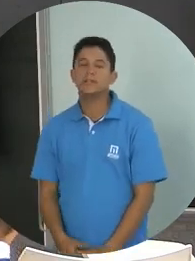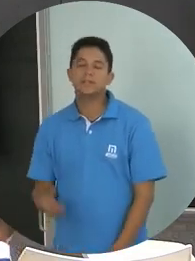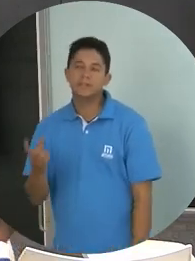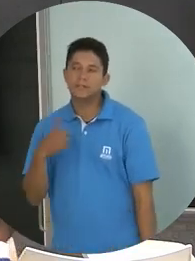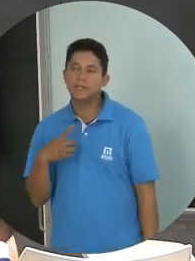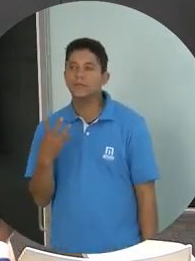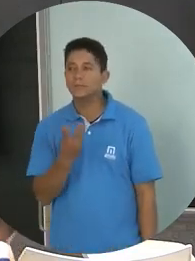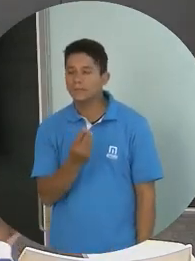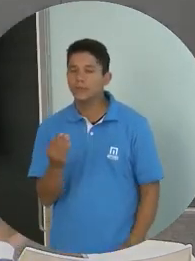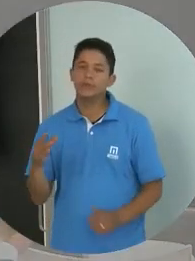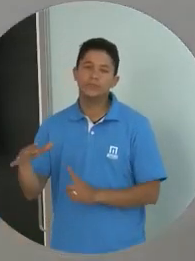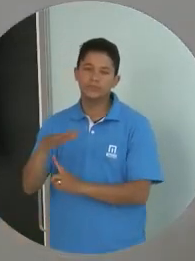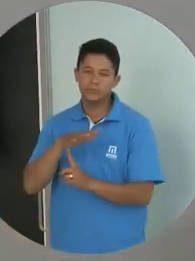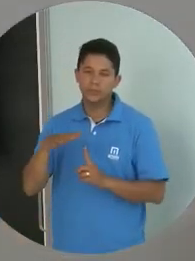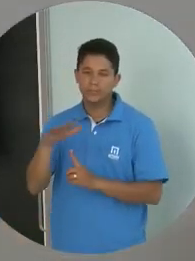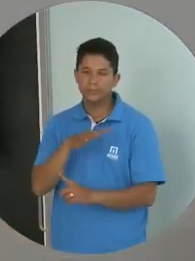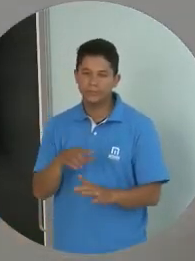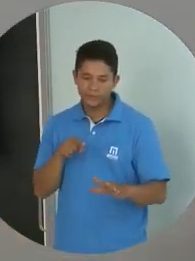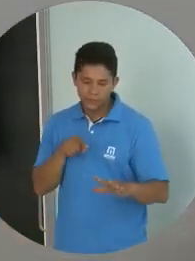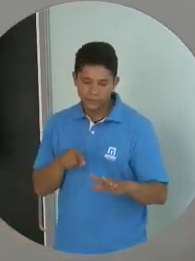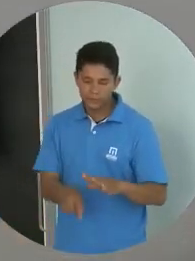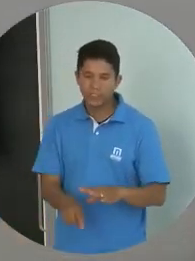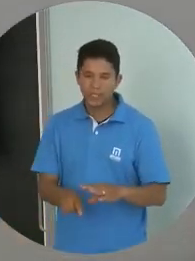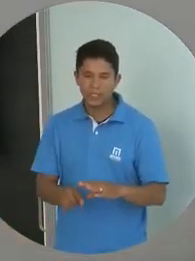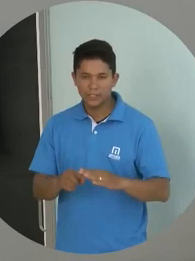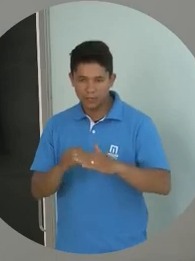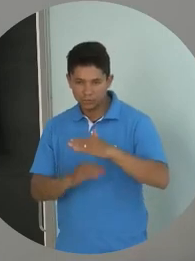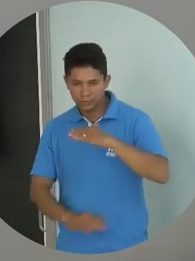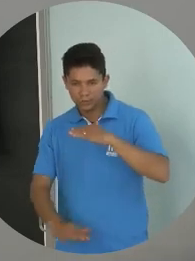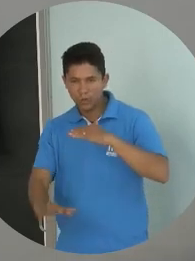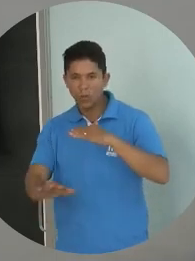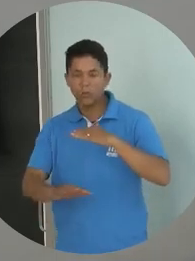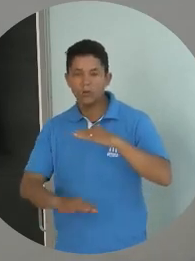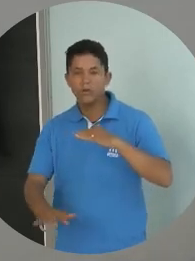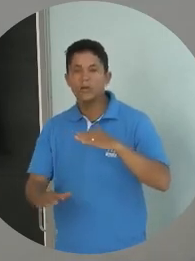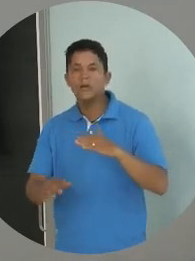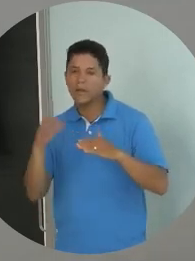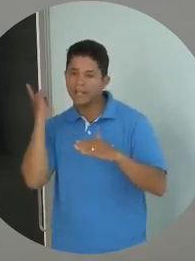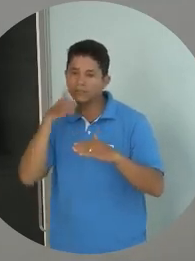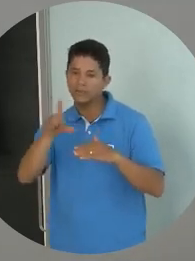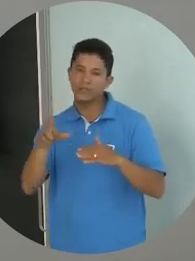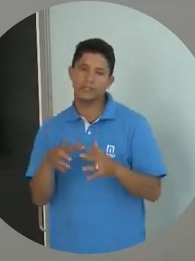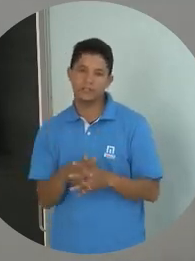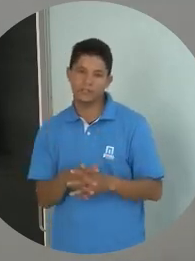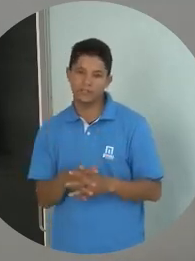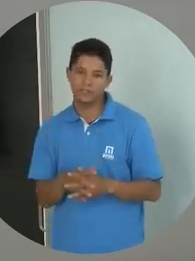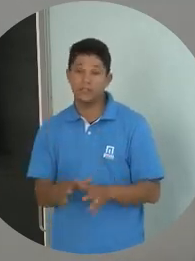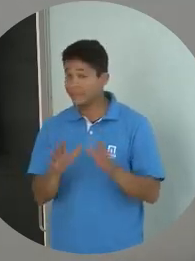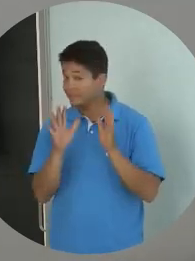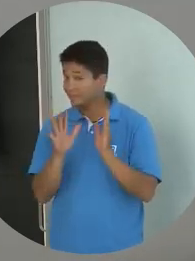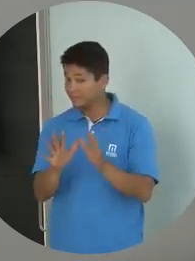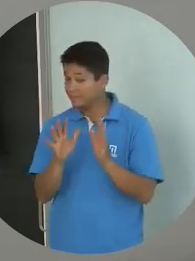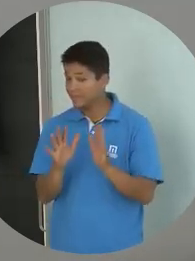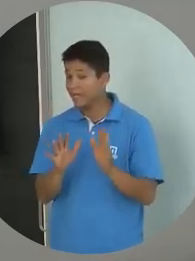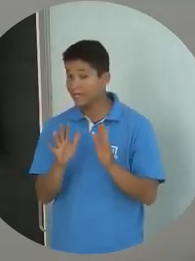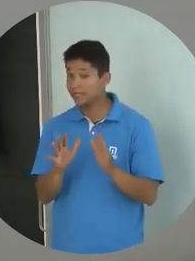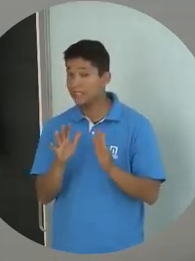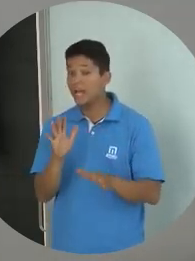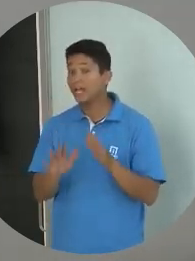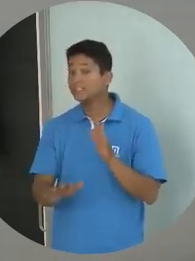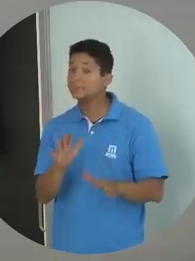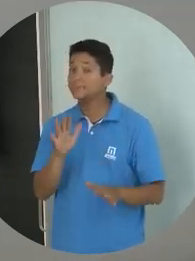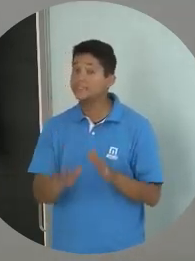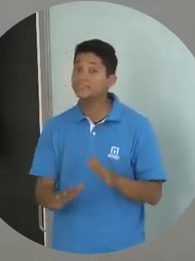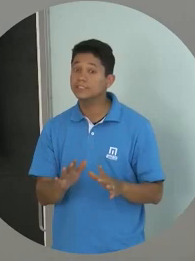que injetar no subsolo vai resolver, mas muitas vezes você acaba pegando,